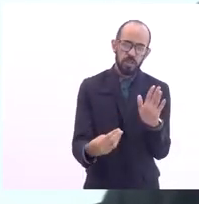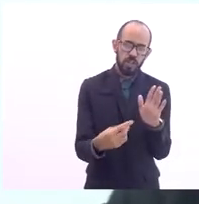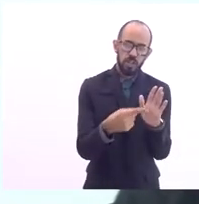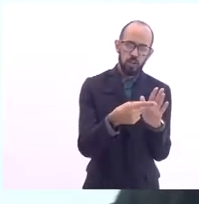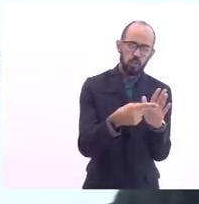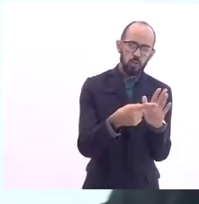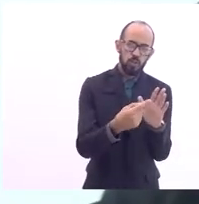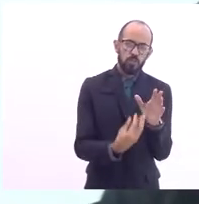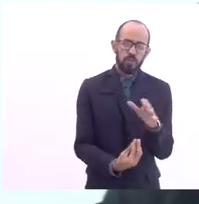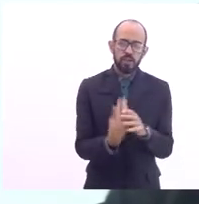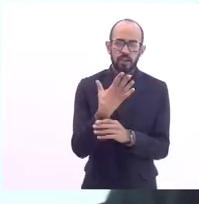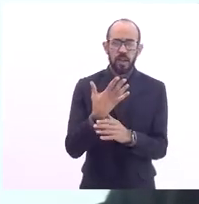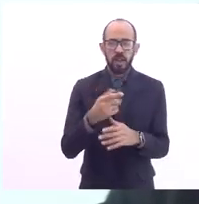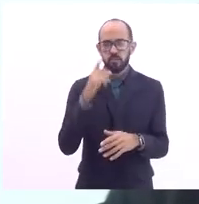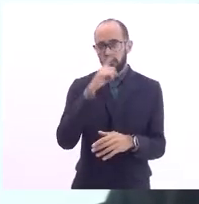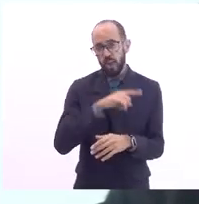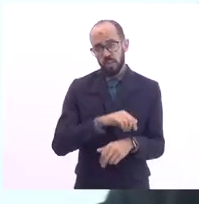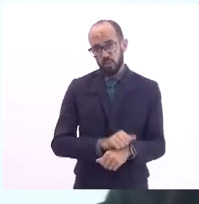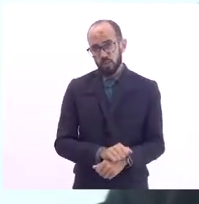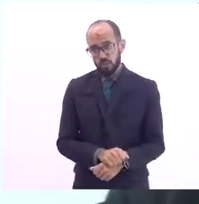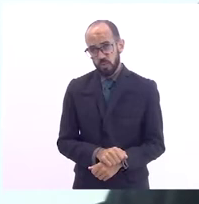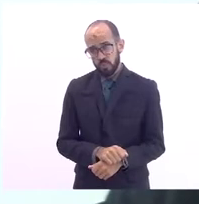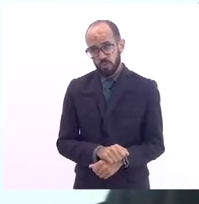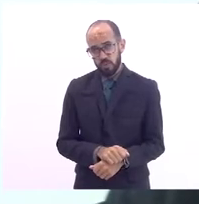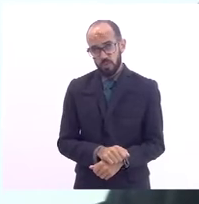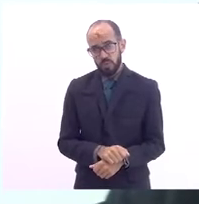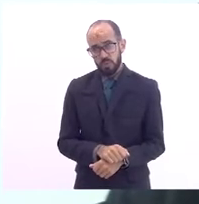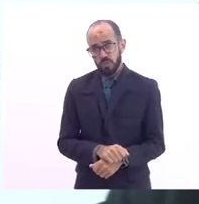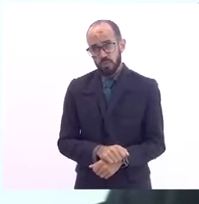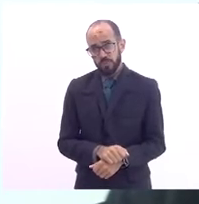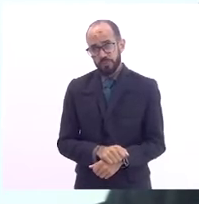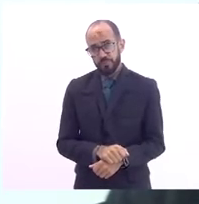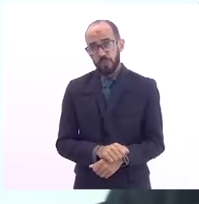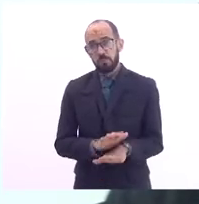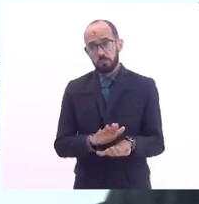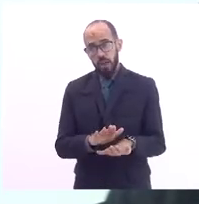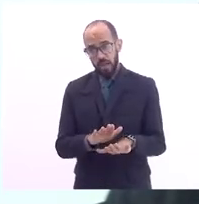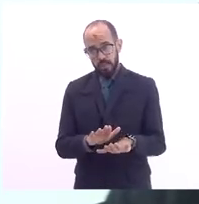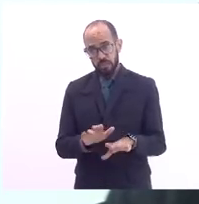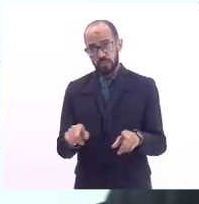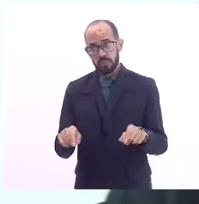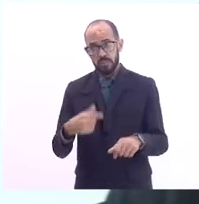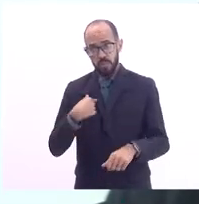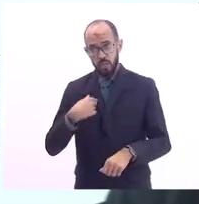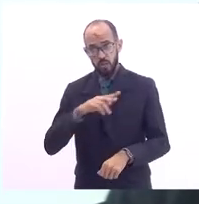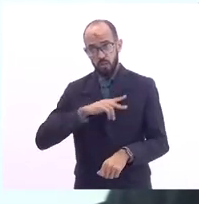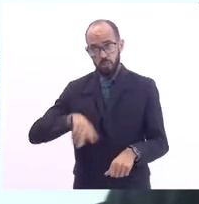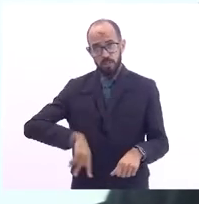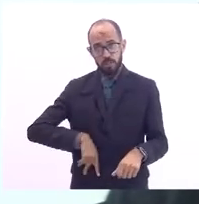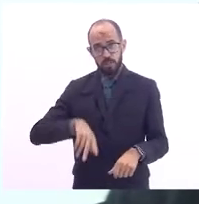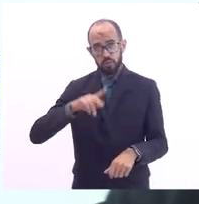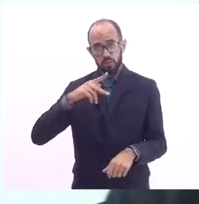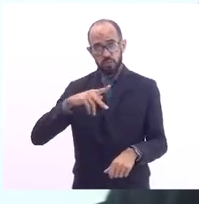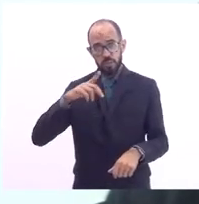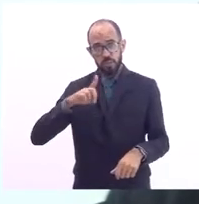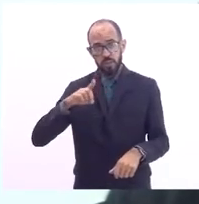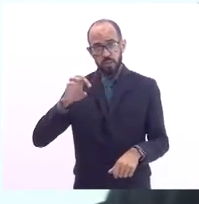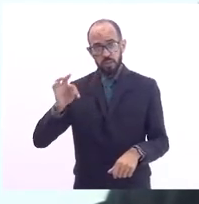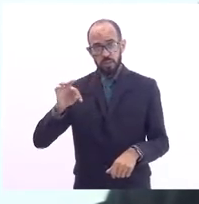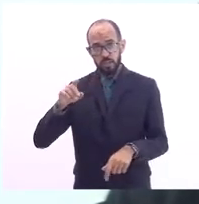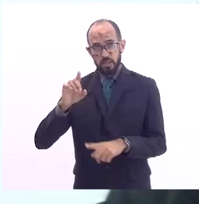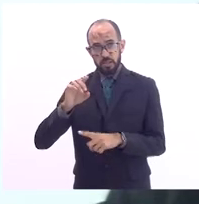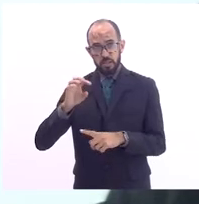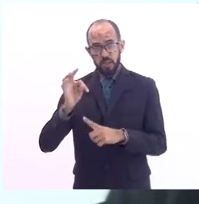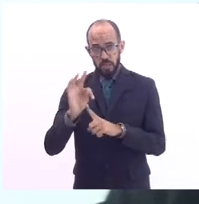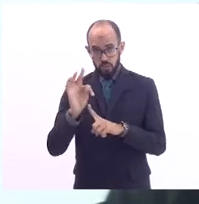seja a Enel e que venha lá a prestação de serviço. Mas me cumpre aqui, enquanto presidente do PDT de Teresópolis,